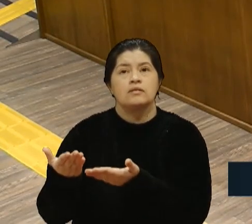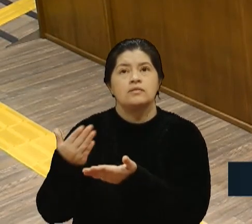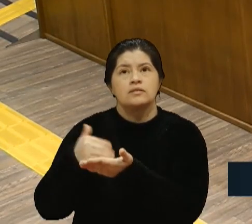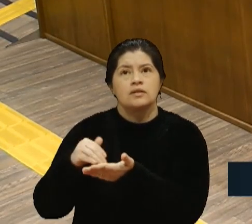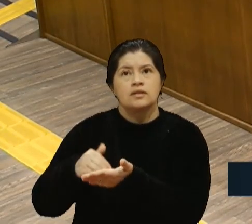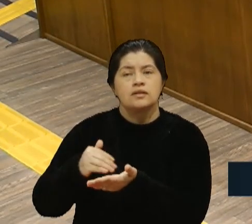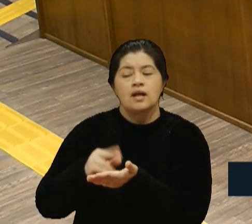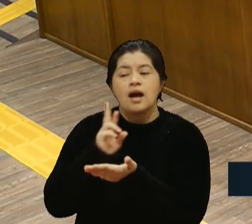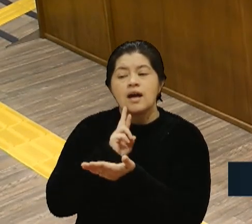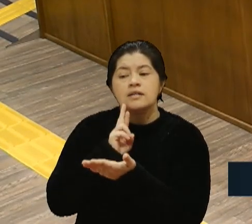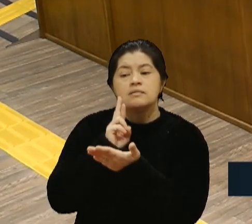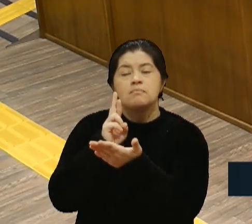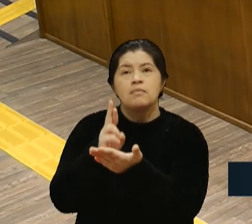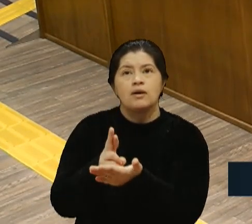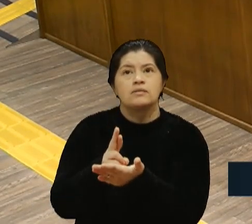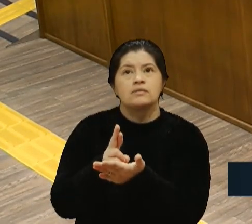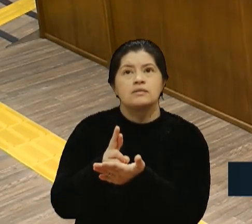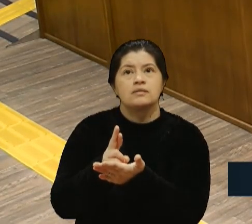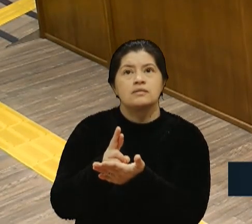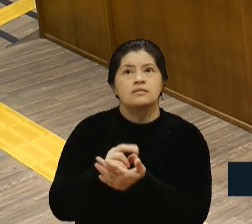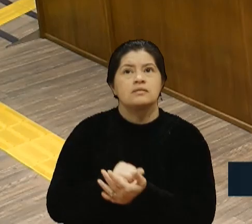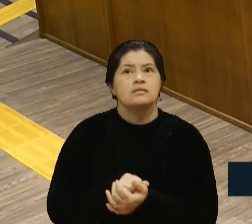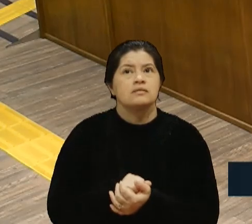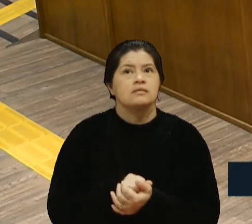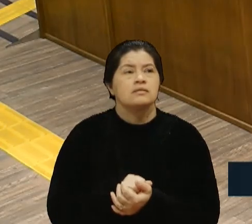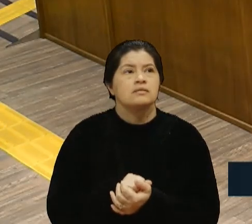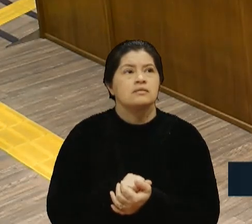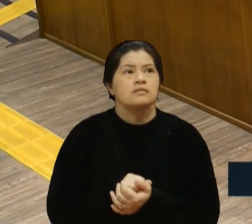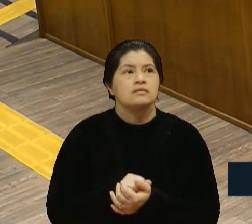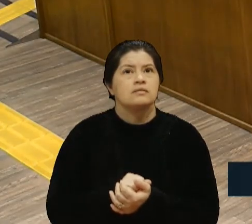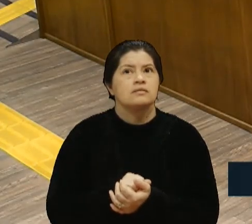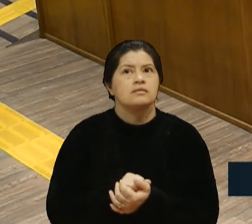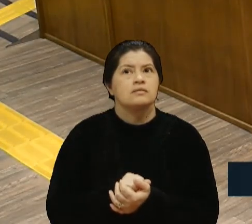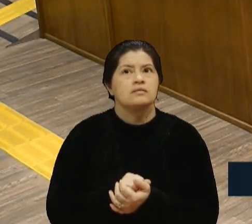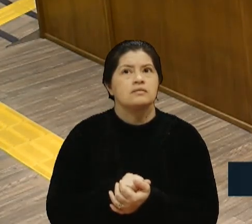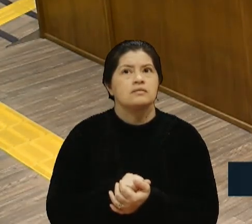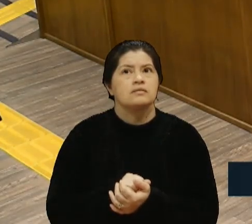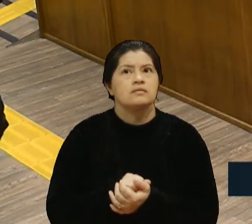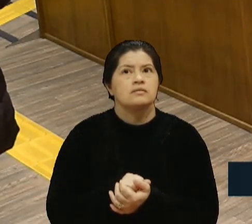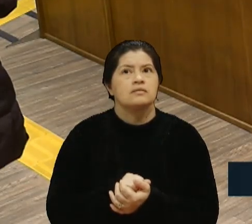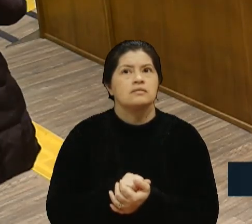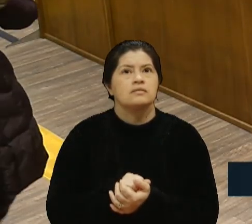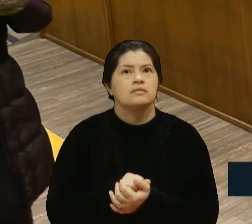as respostas. Não está inscrito, vereador.